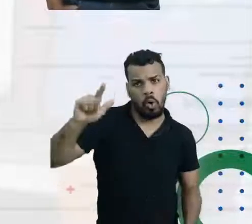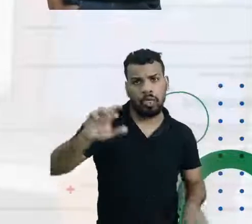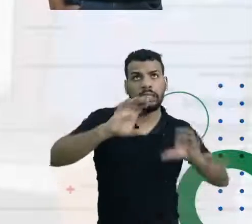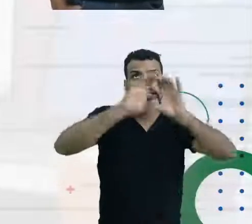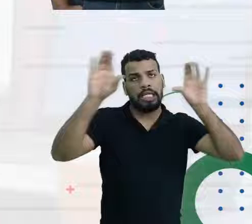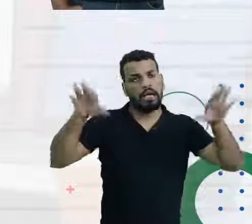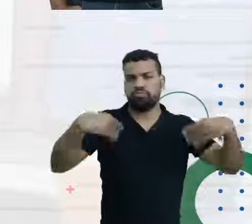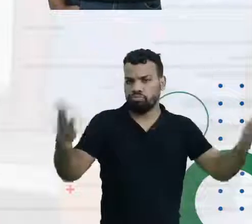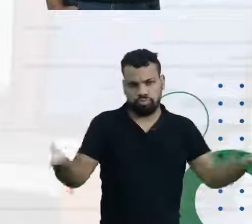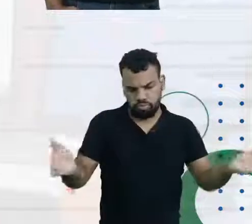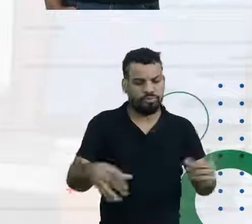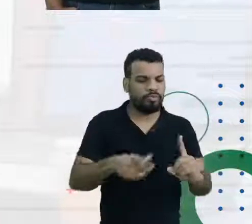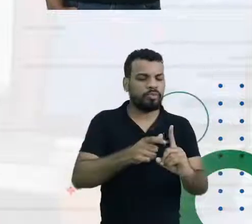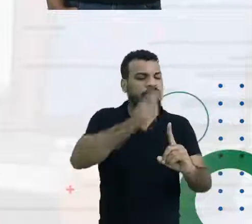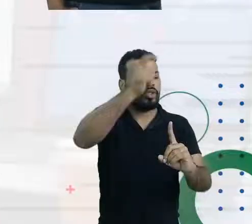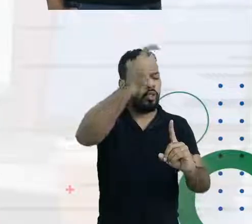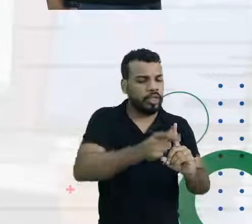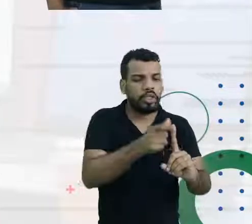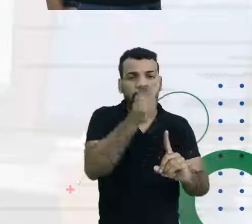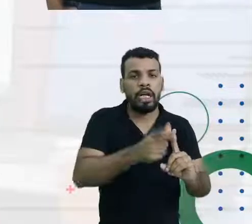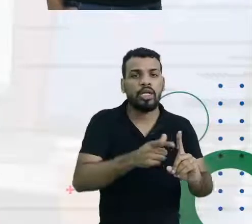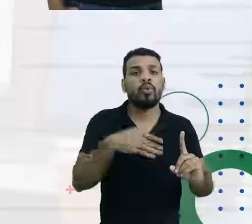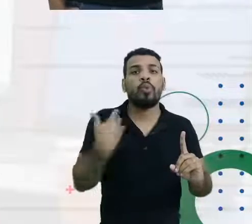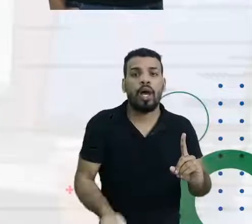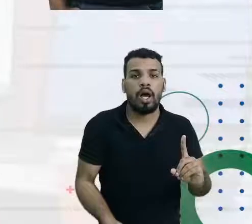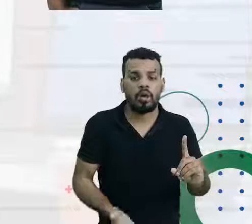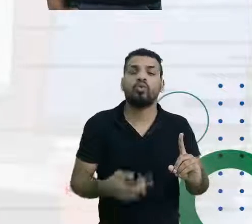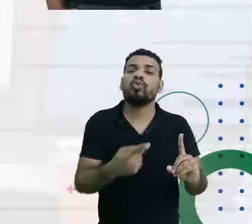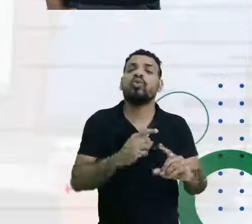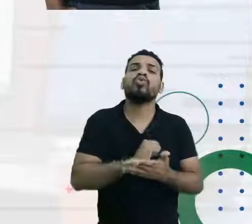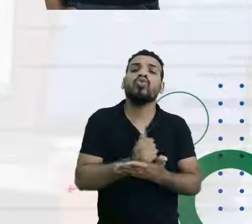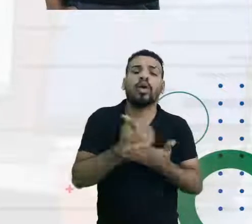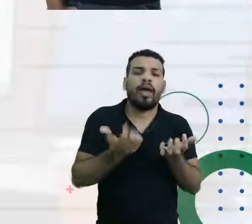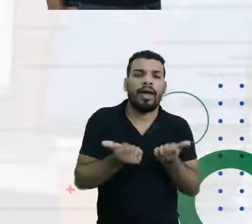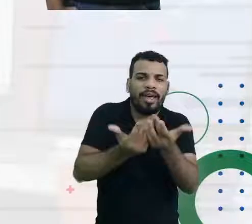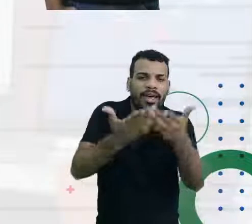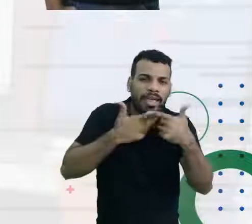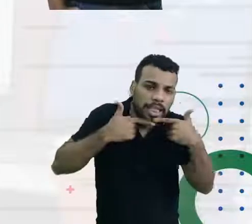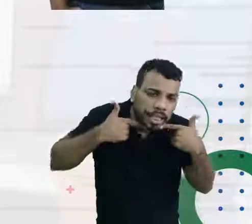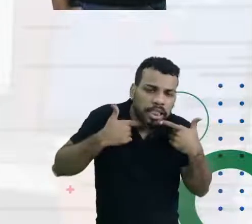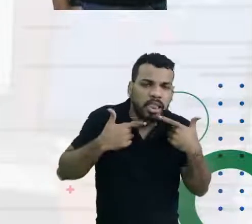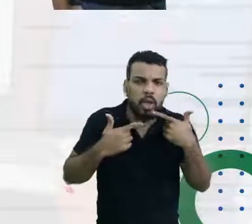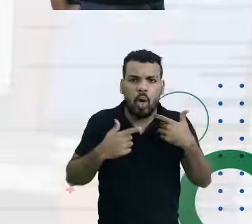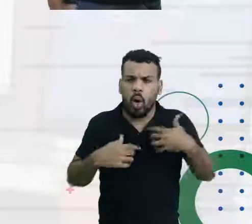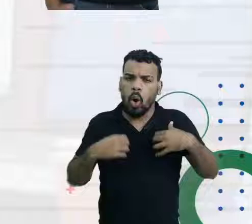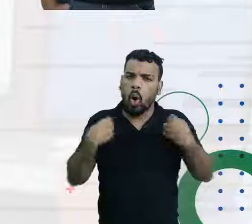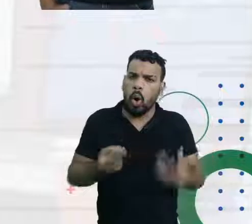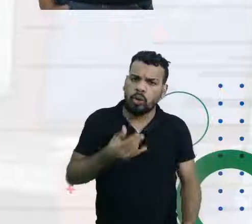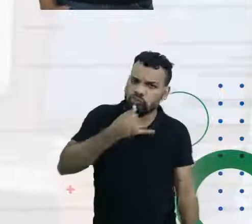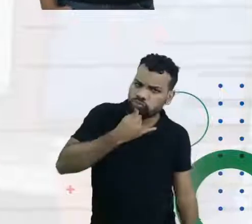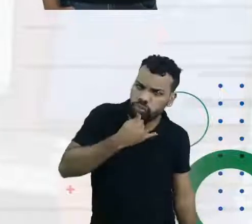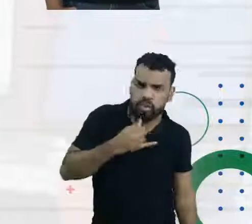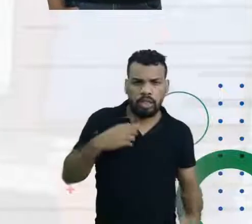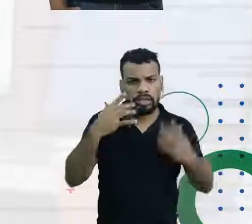personagens, qual o mood, qual o humor do seu jogo, né? O que é que ele quer passar. Isso é muito